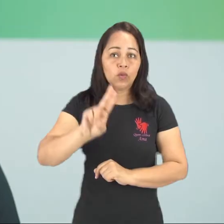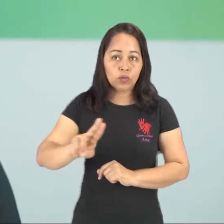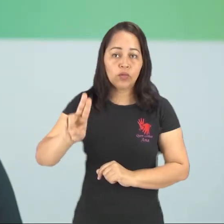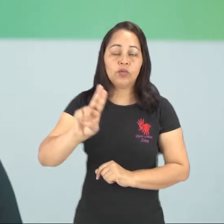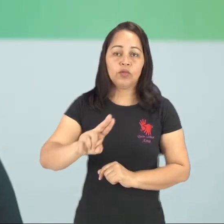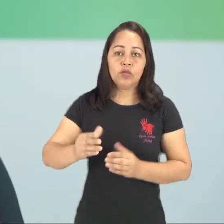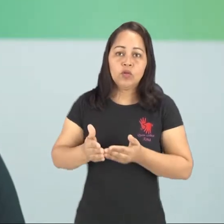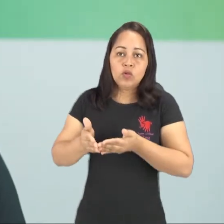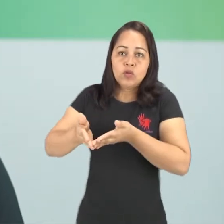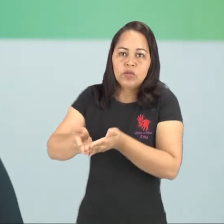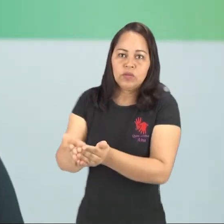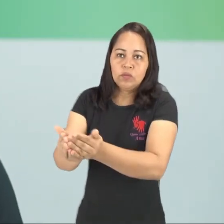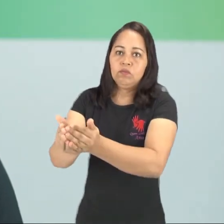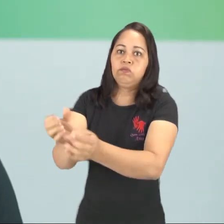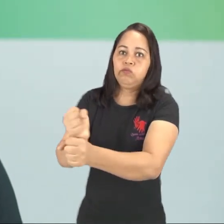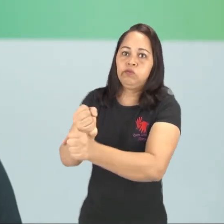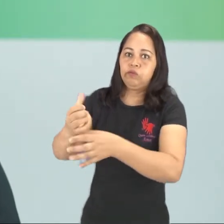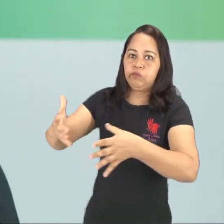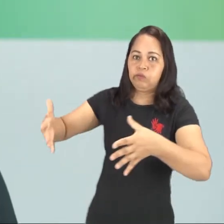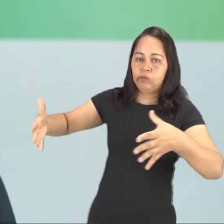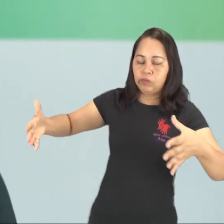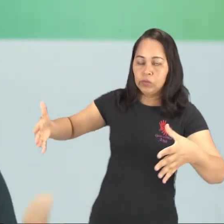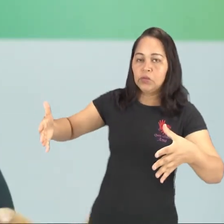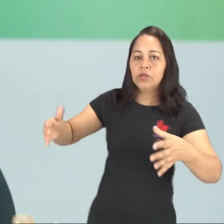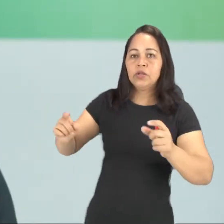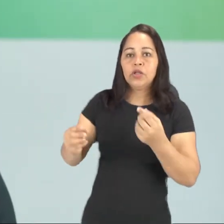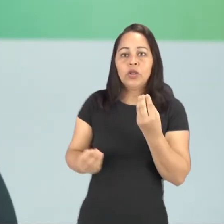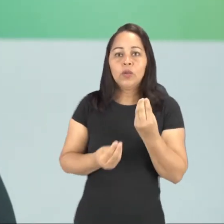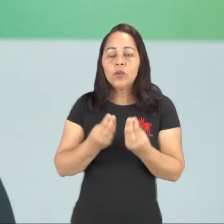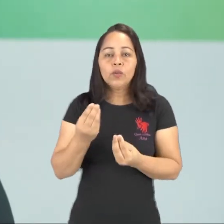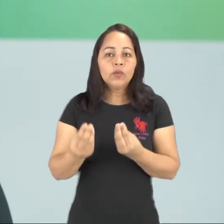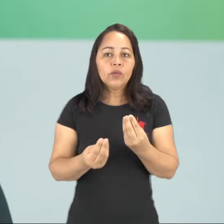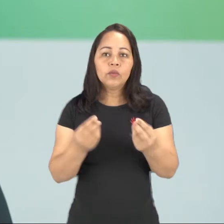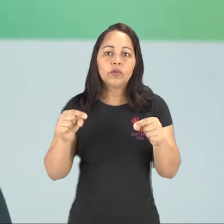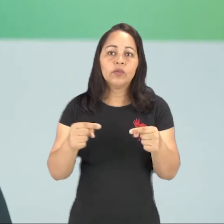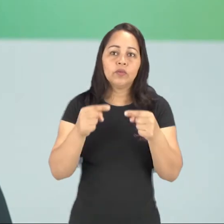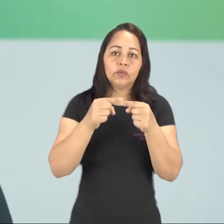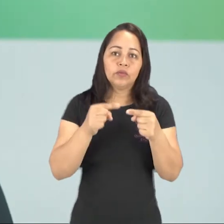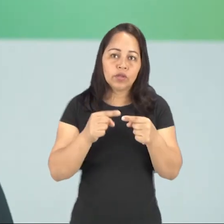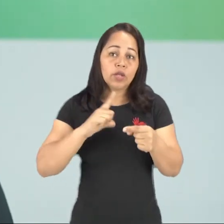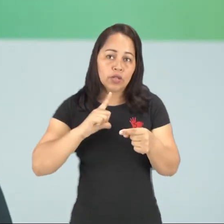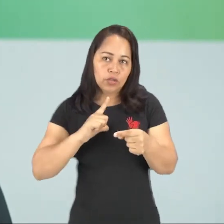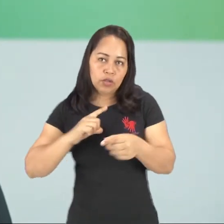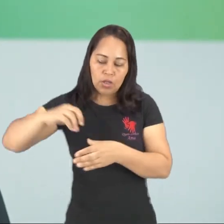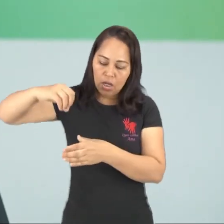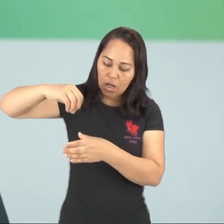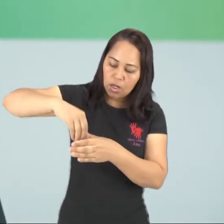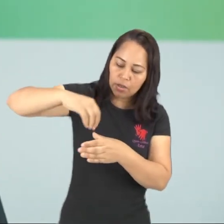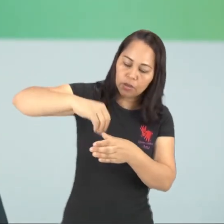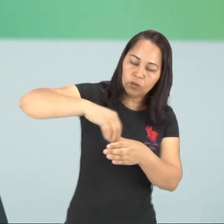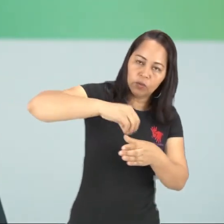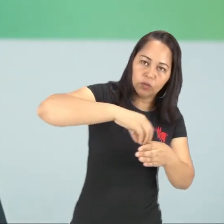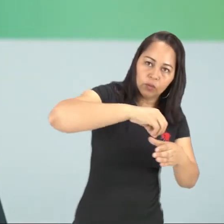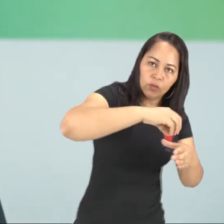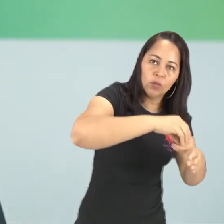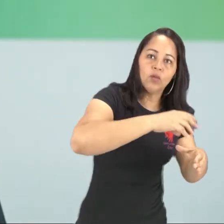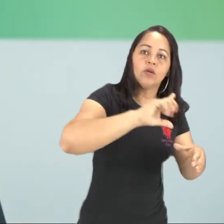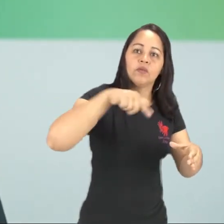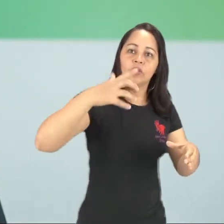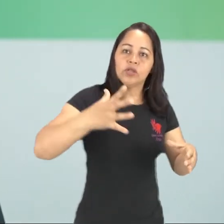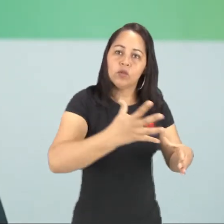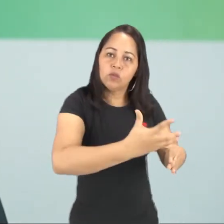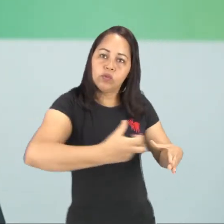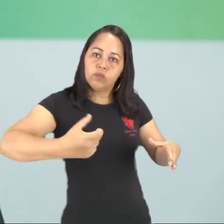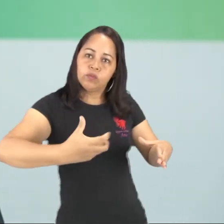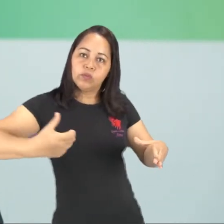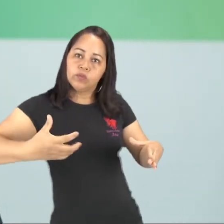transporte, né? E também como era tratado sobre a agricultura na época, que era fortemente, né,